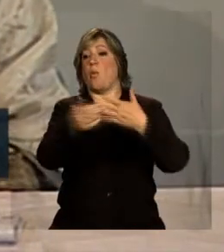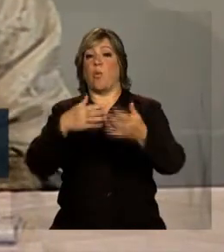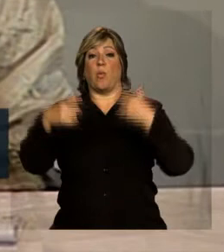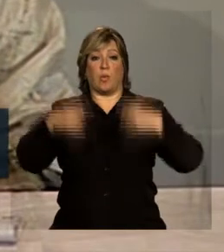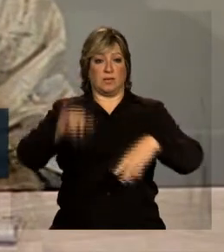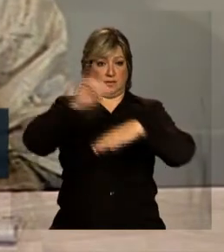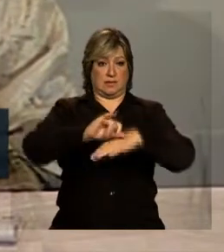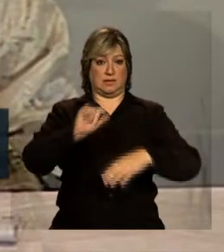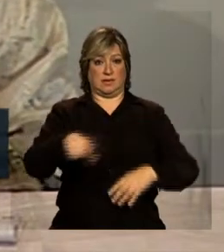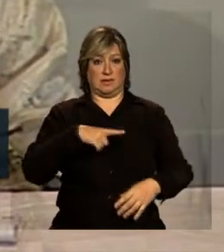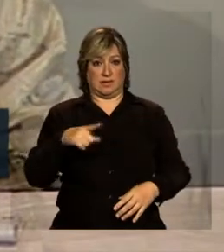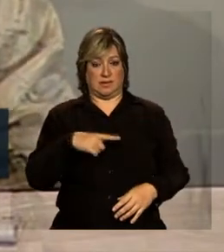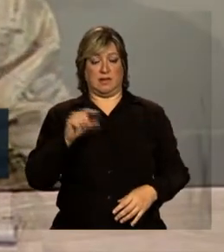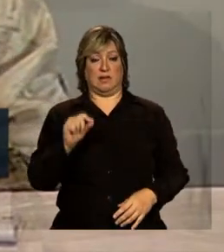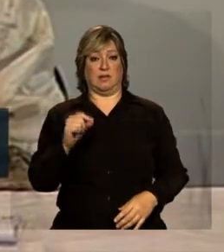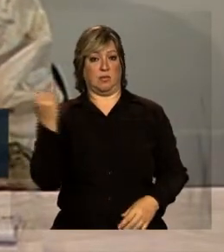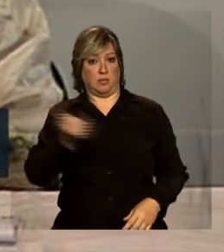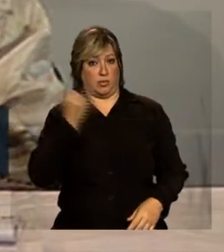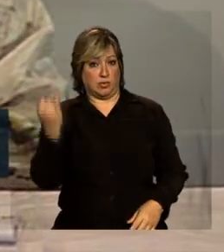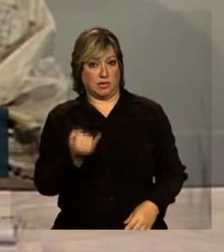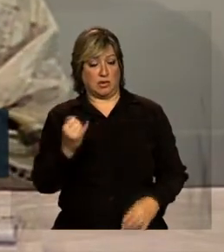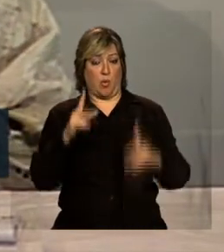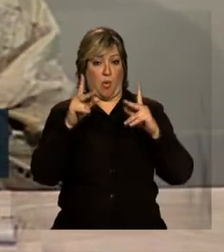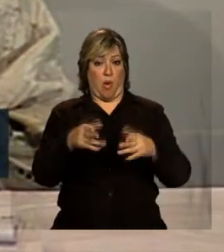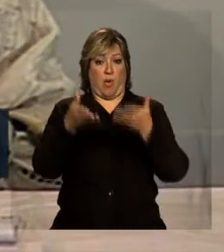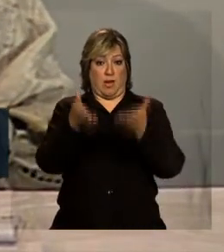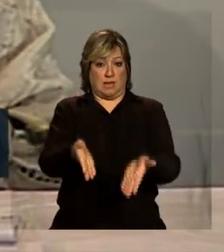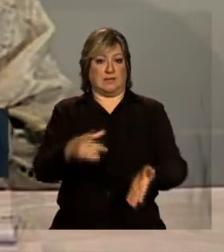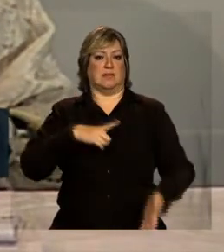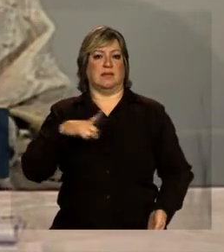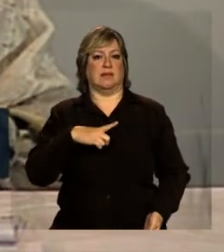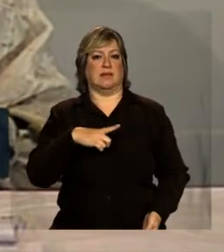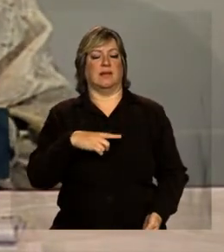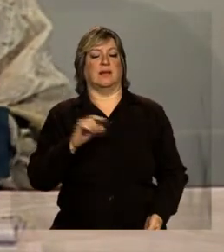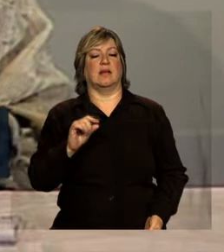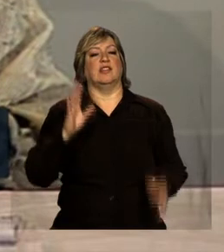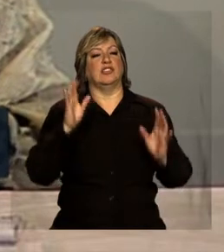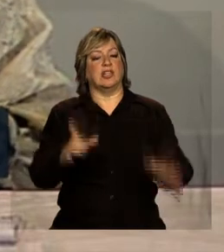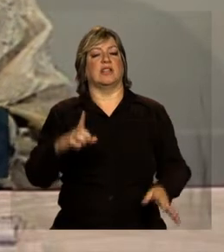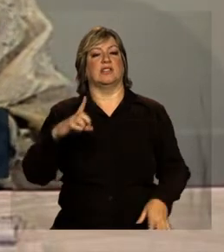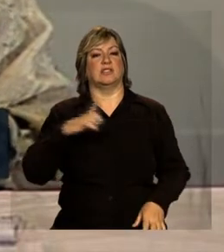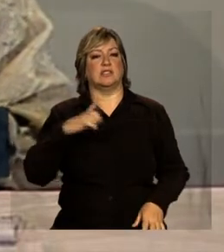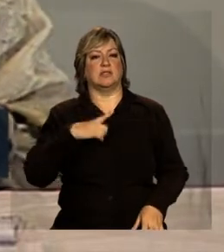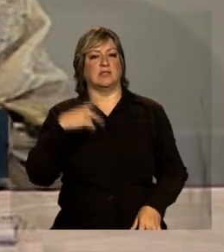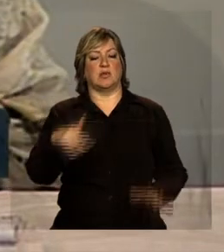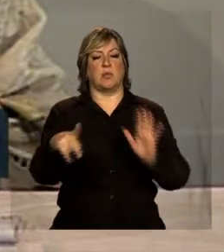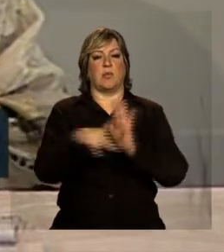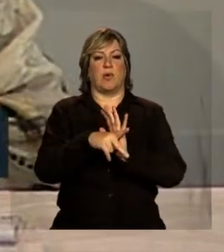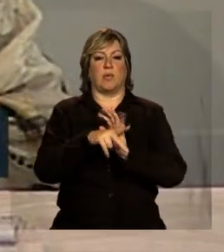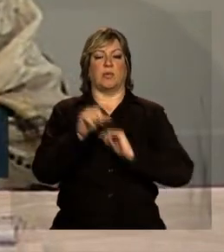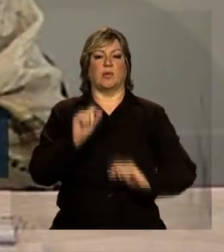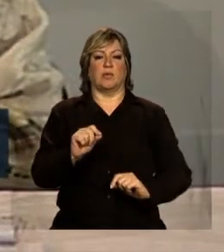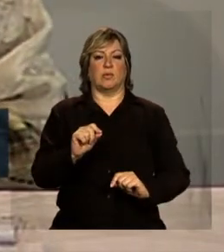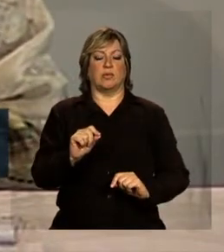do tamanho e da importância histórica que esse tem, já teria tomado, do ponto de vista do seu tratamento e da